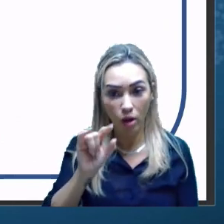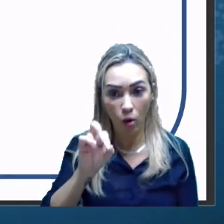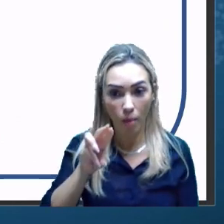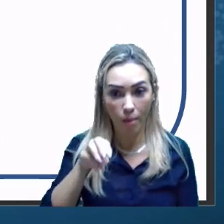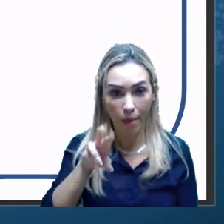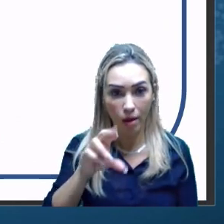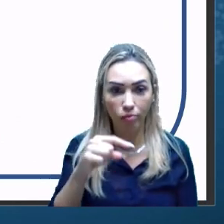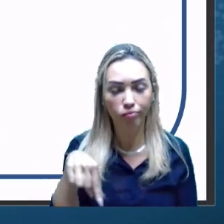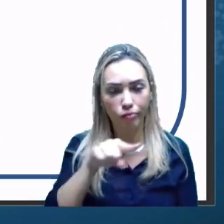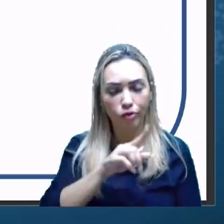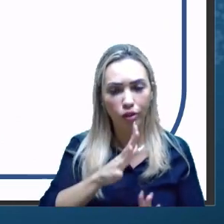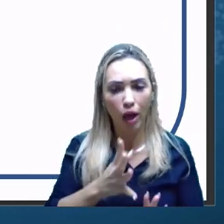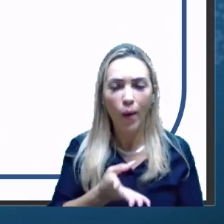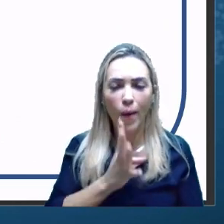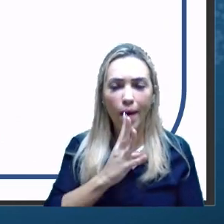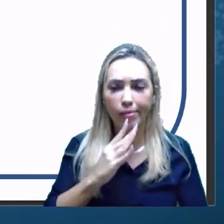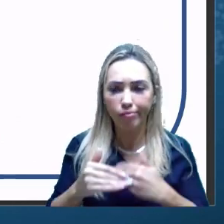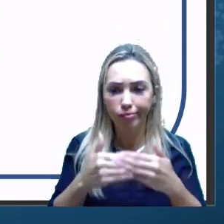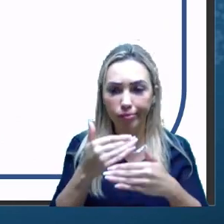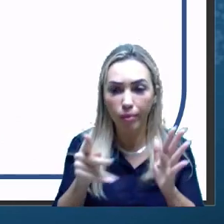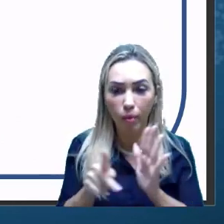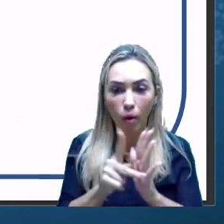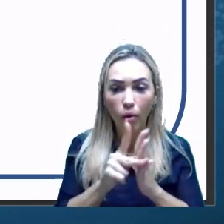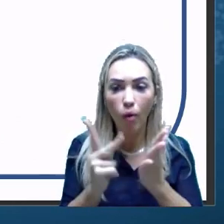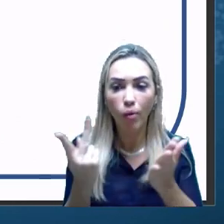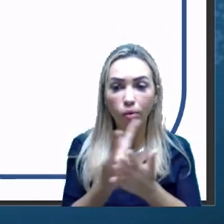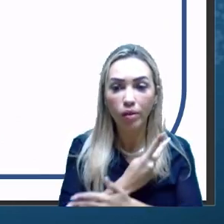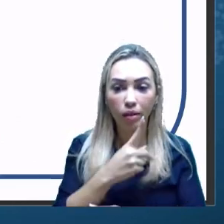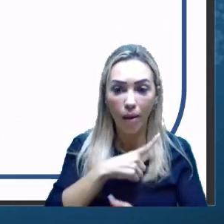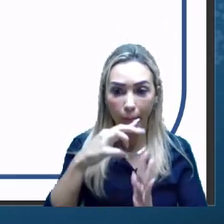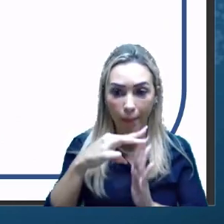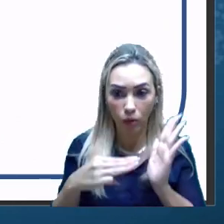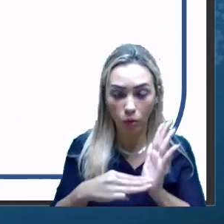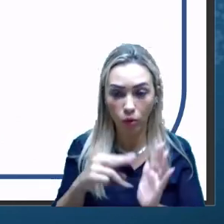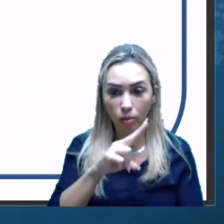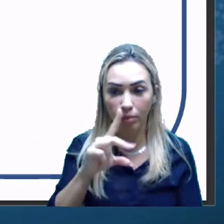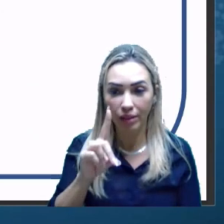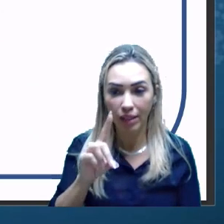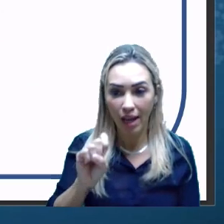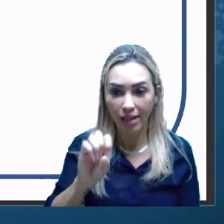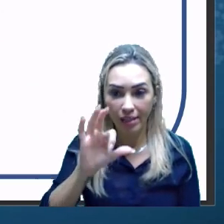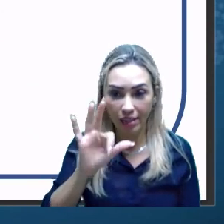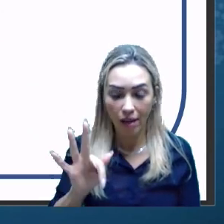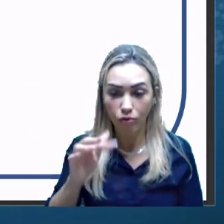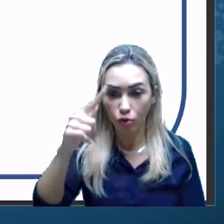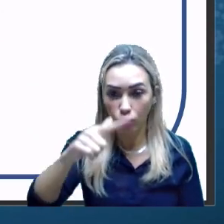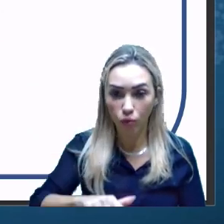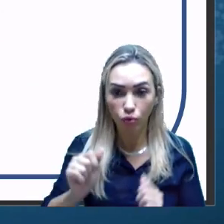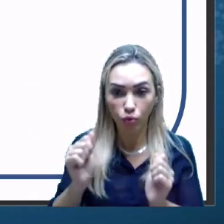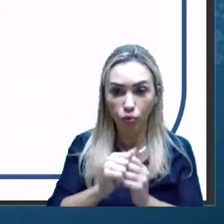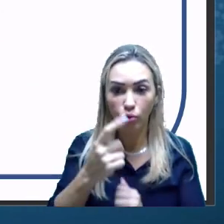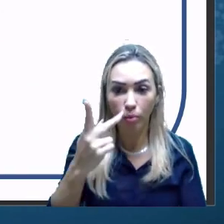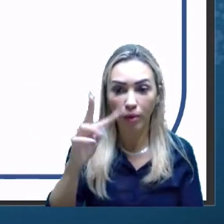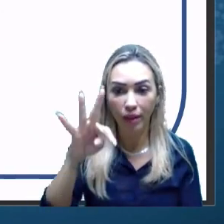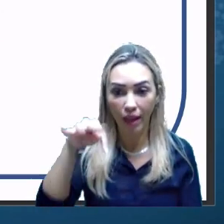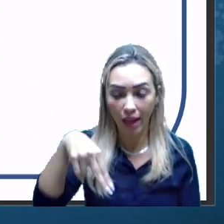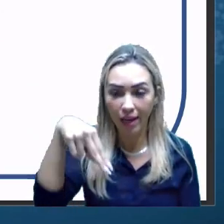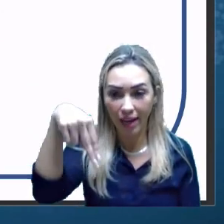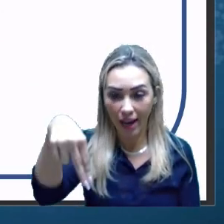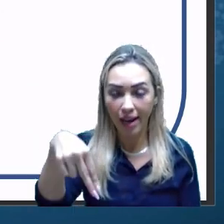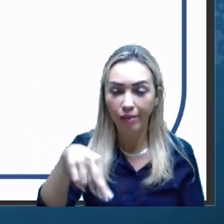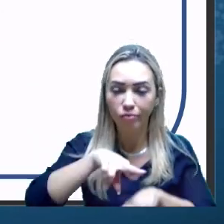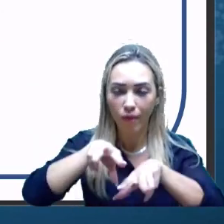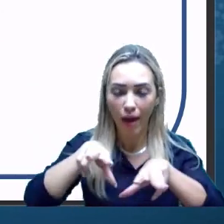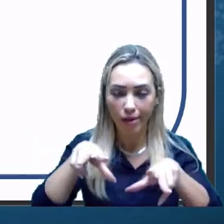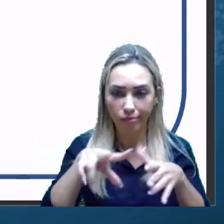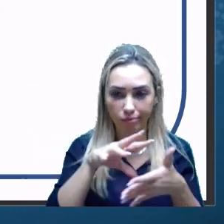dessa proteína, foi realizado na metodologia de NANDSF, novamente, com a proteína N em diferentes concentrações. Aqui